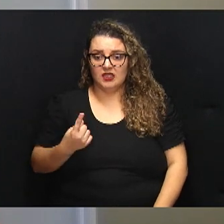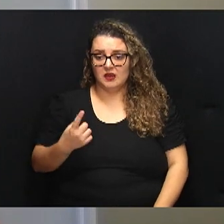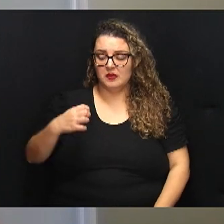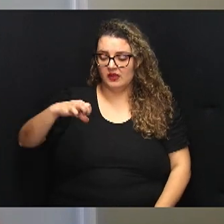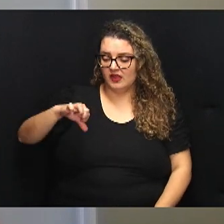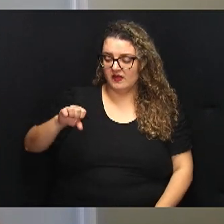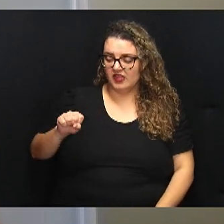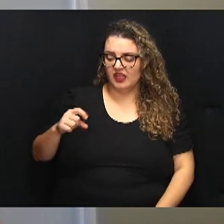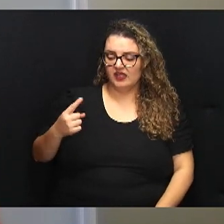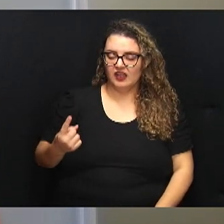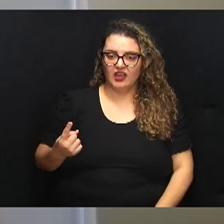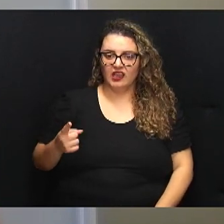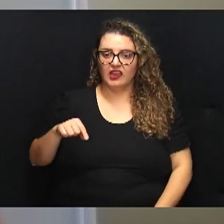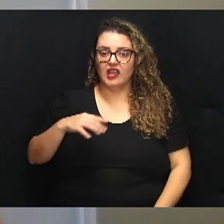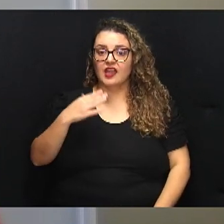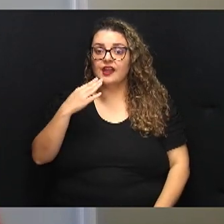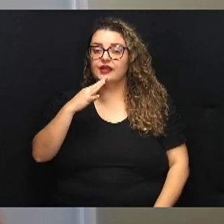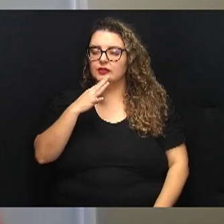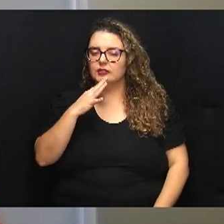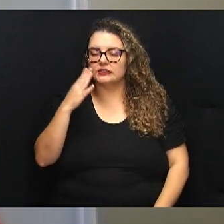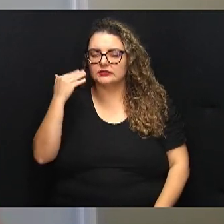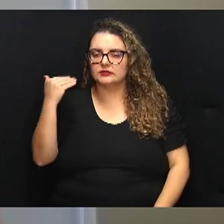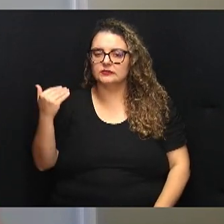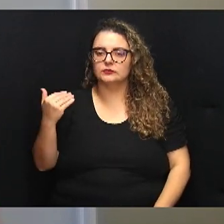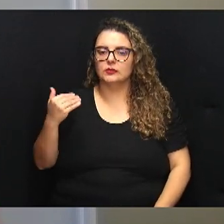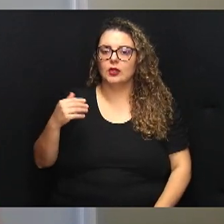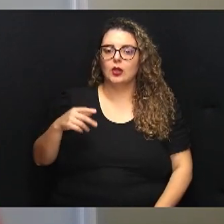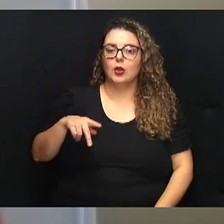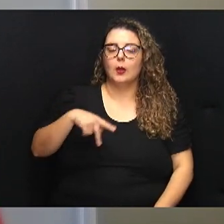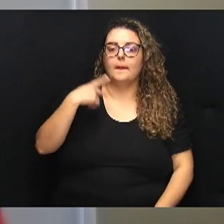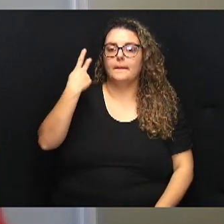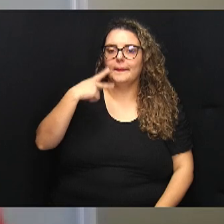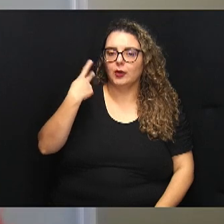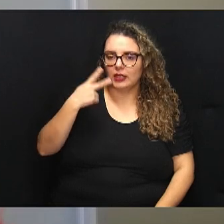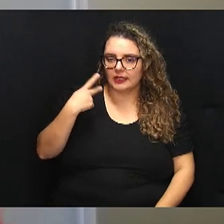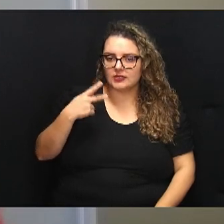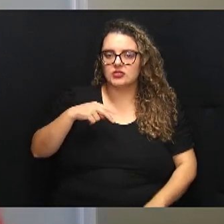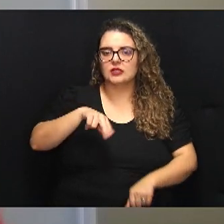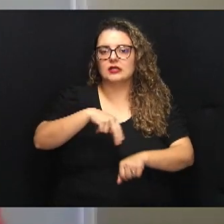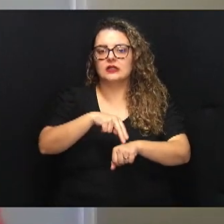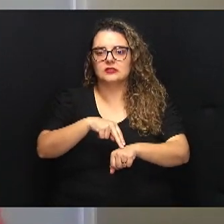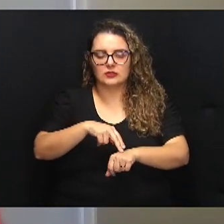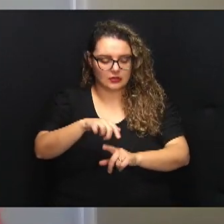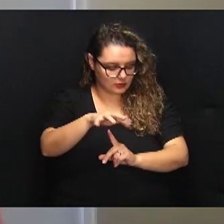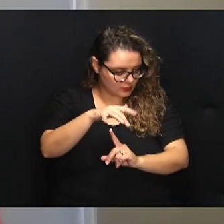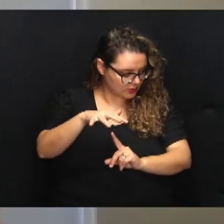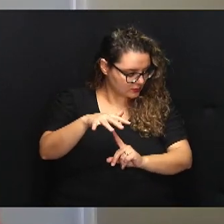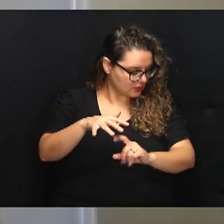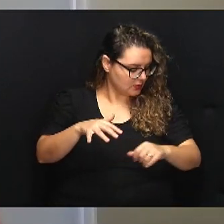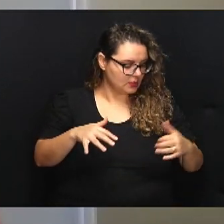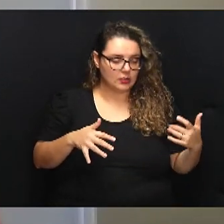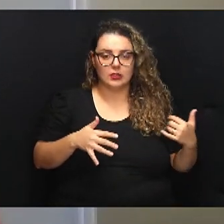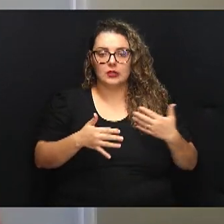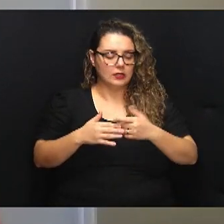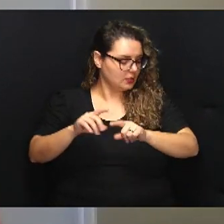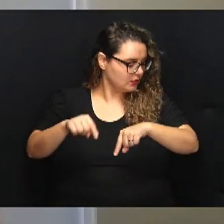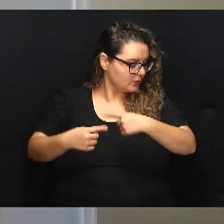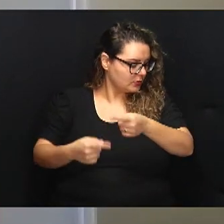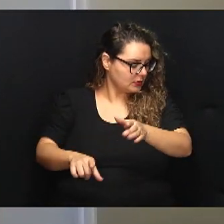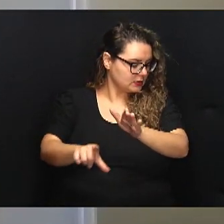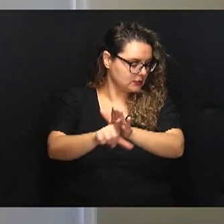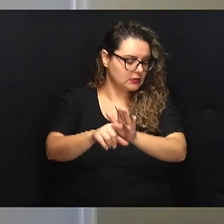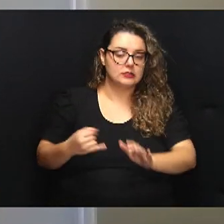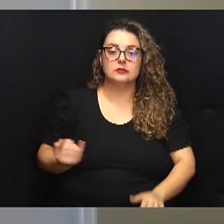1981, que é conhecida como Política Nacional do Meio Ambiente. E de lá para cá, algumas outras leis